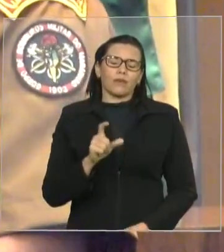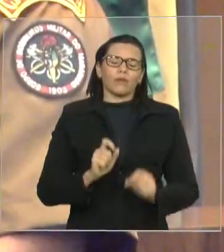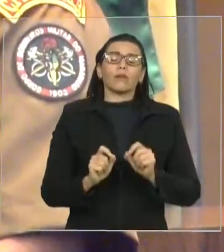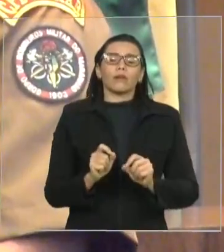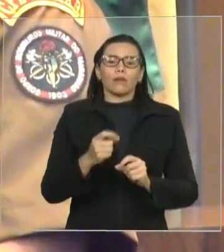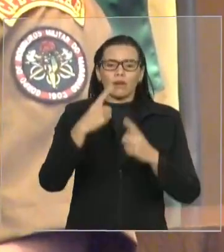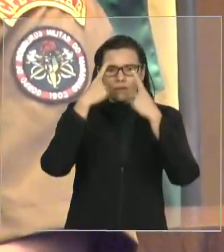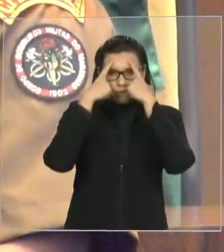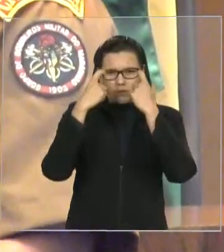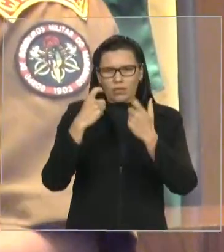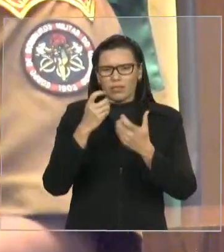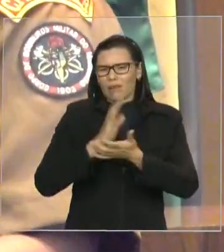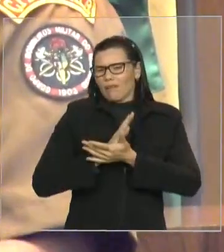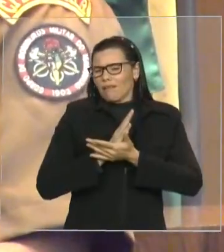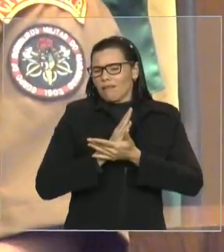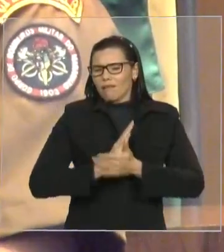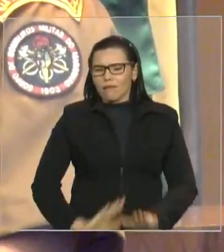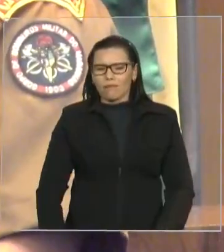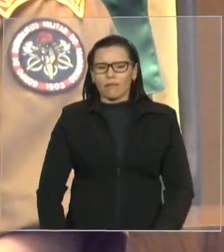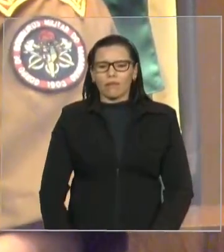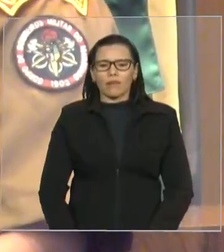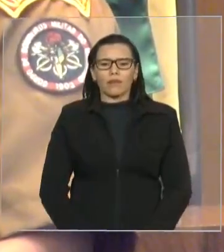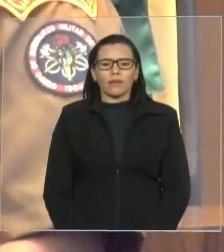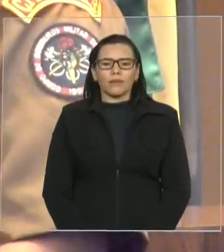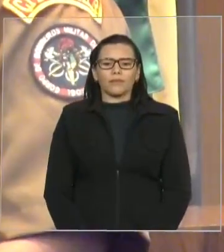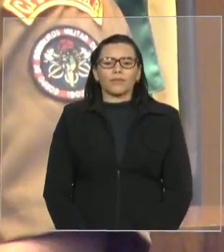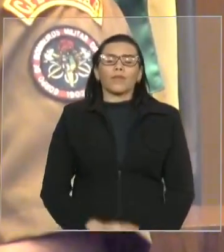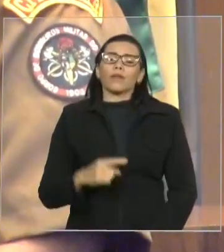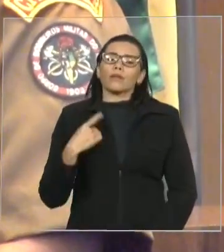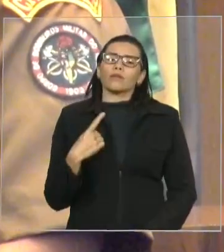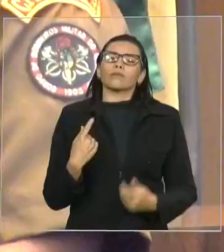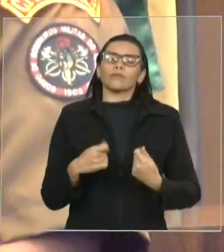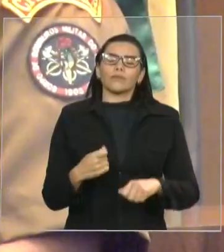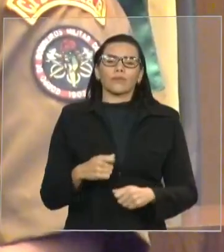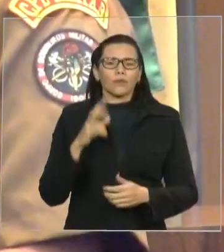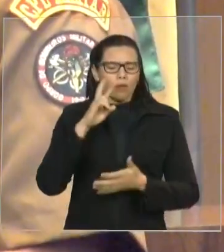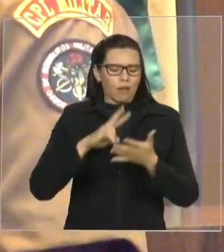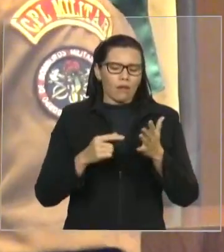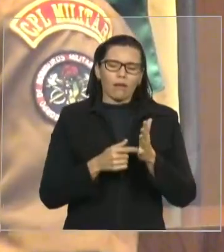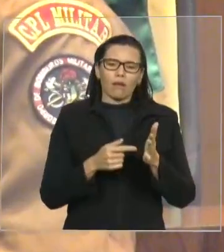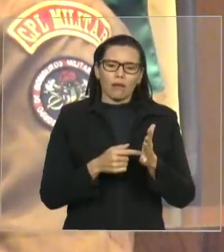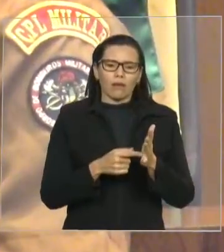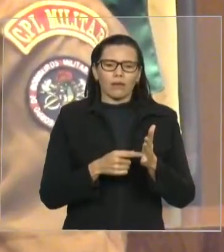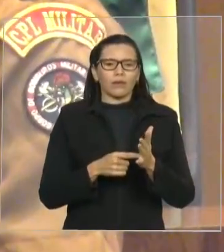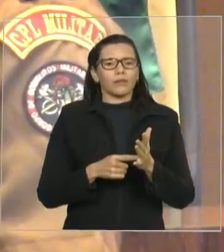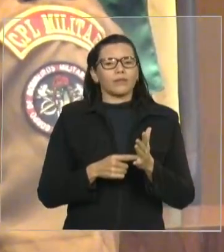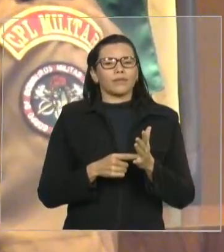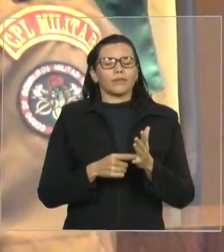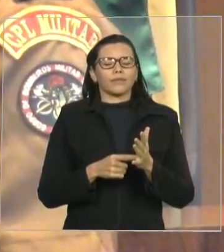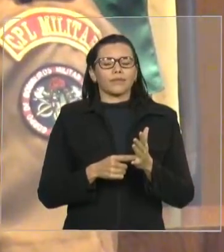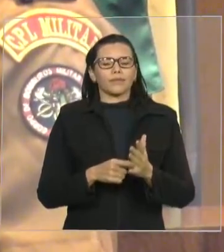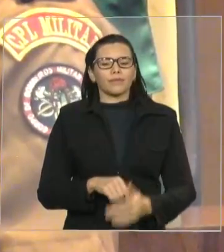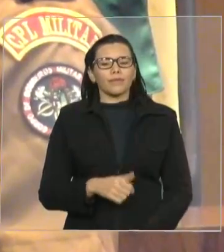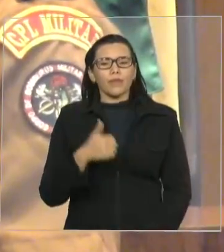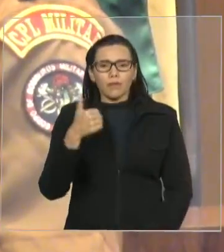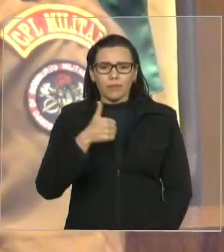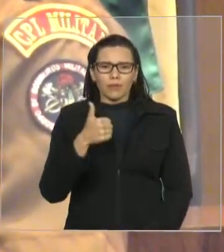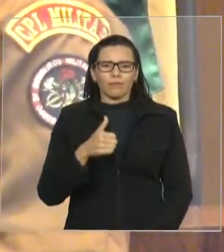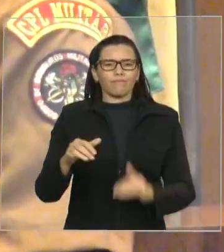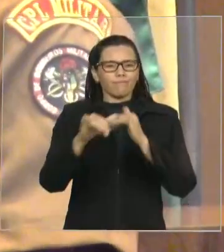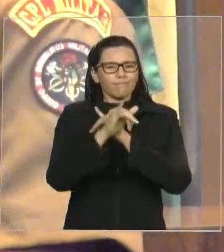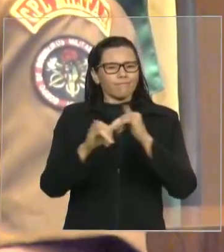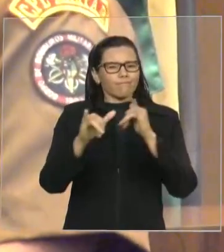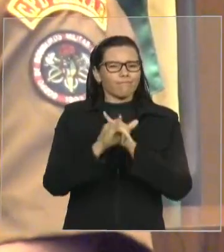outro, para a gente ter clareza daquilo que a campanha nos provoca. Primeiro, anunciar a boa nova